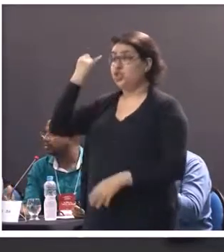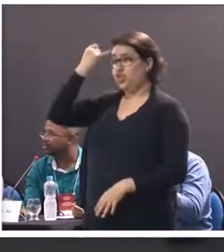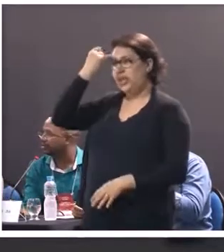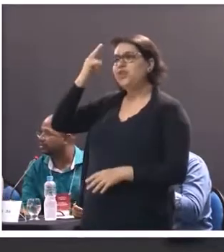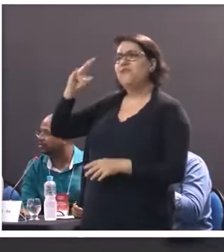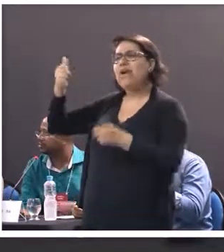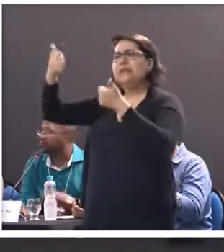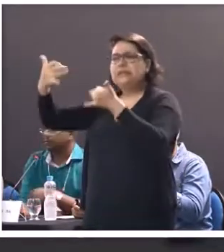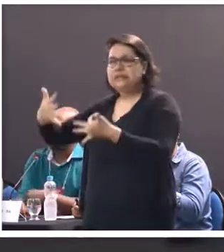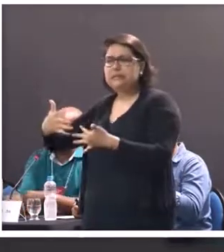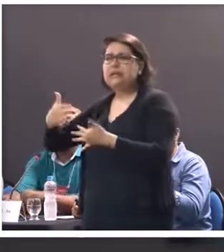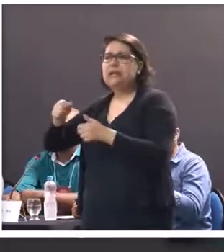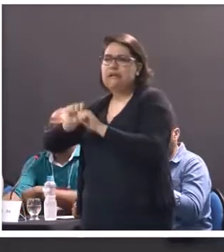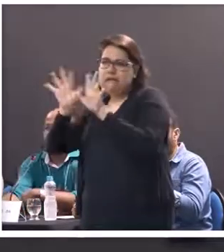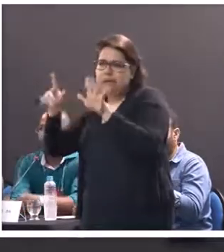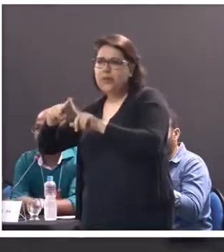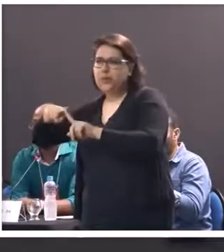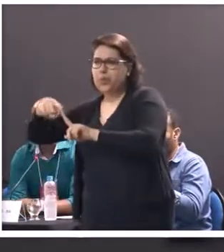ele vai falar um pouquinho